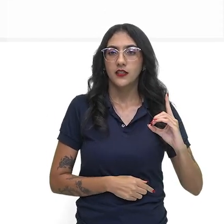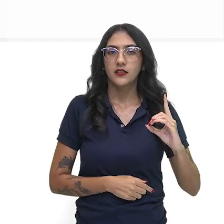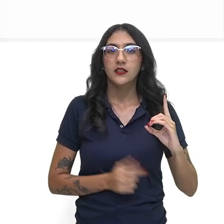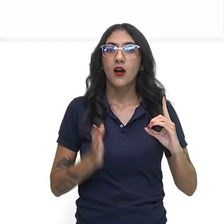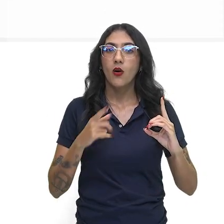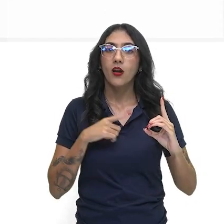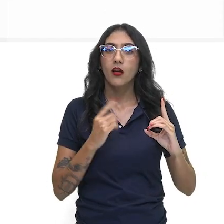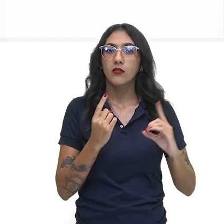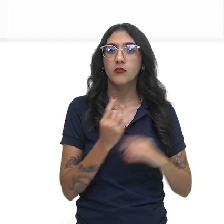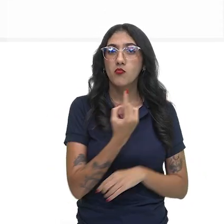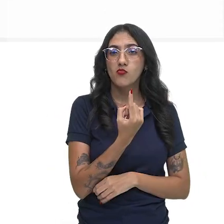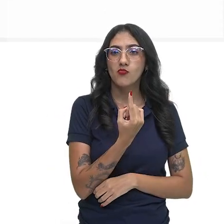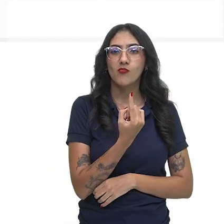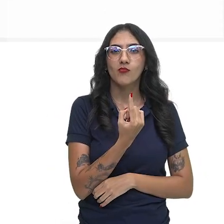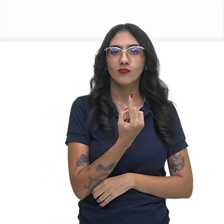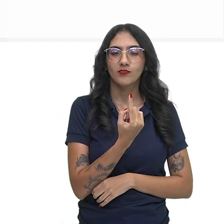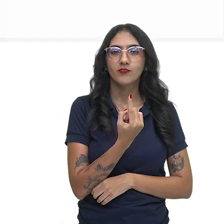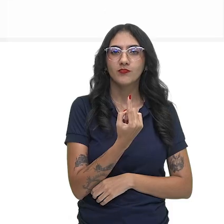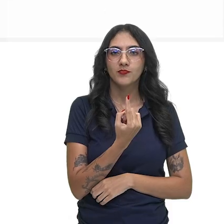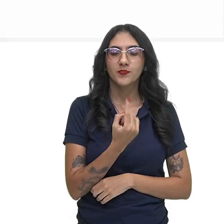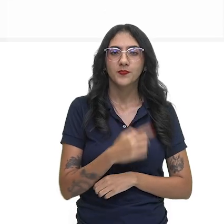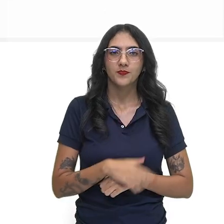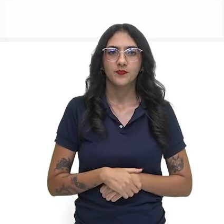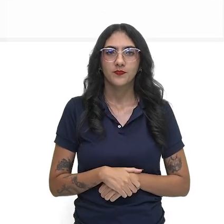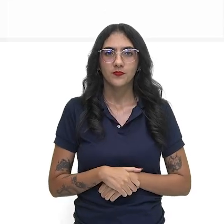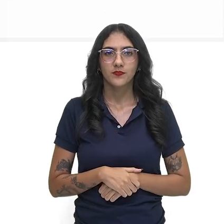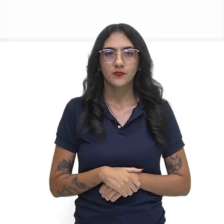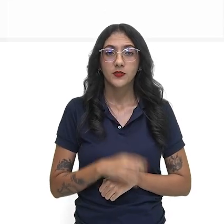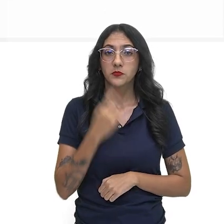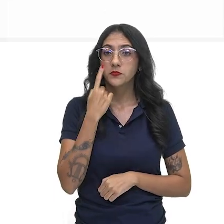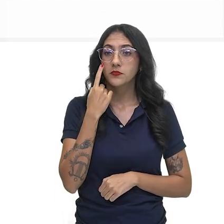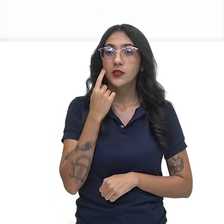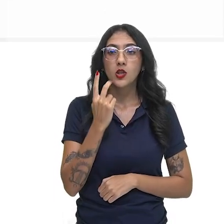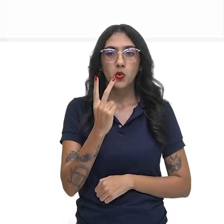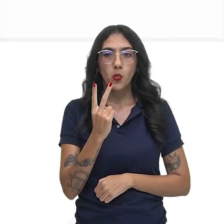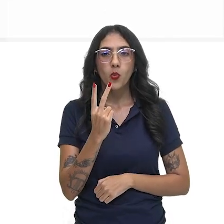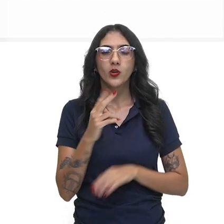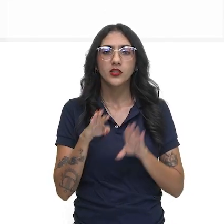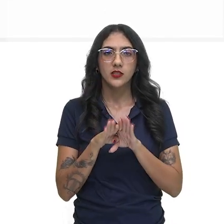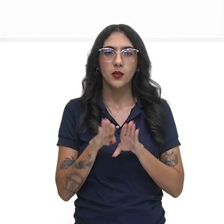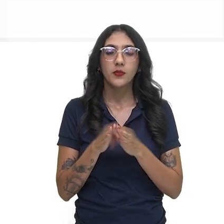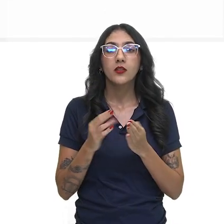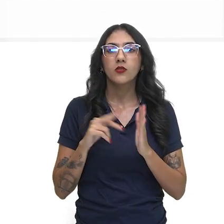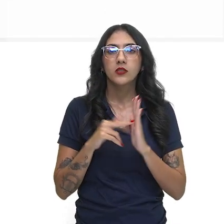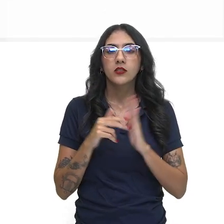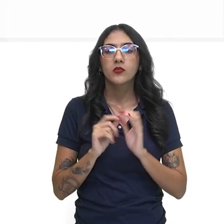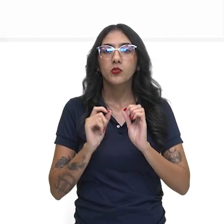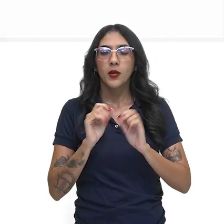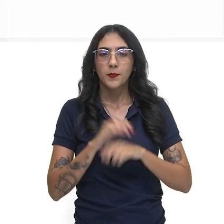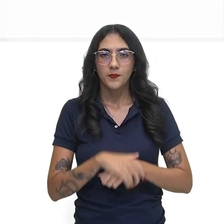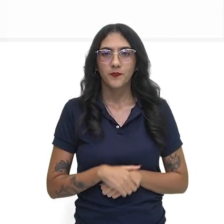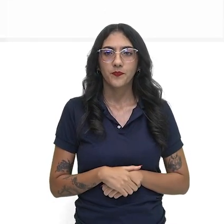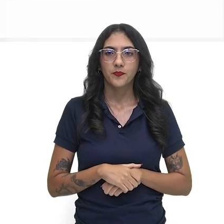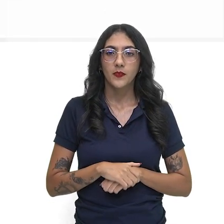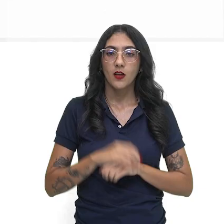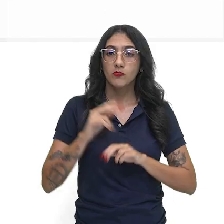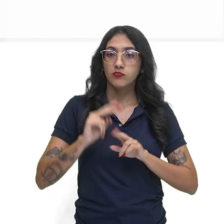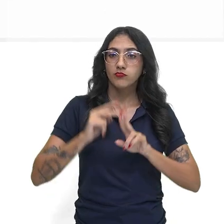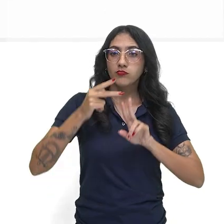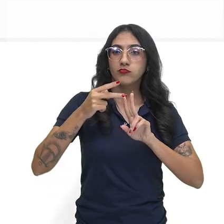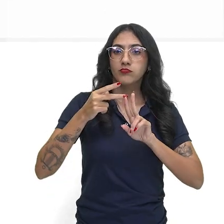1. A vírgula anda 2 casas. Então, o expoente é 2, só que agora é